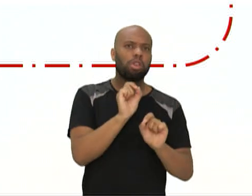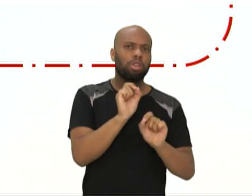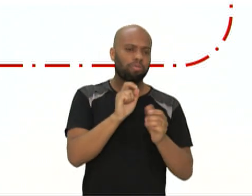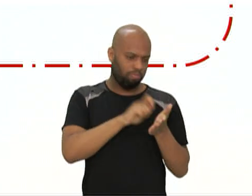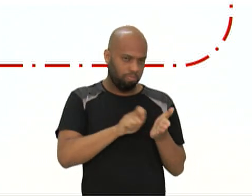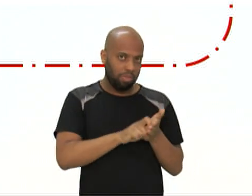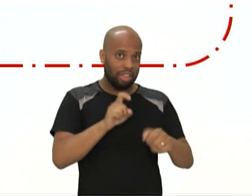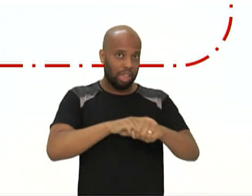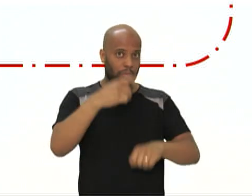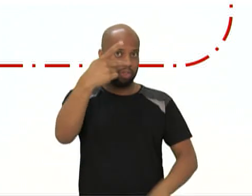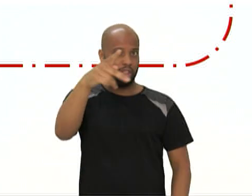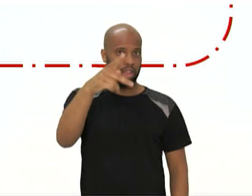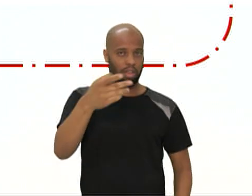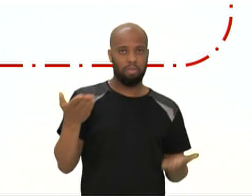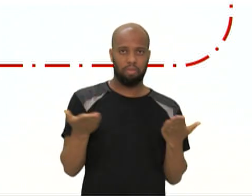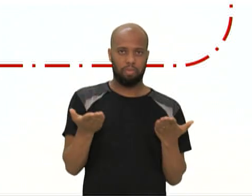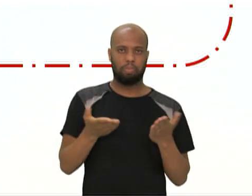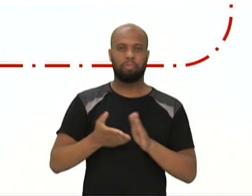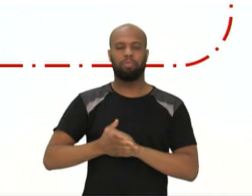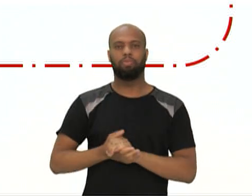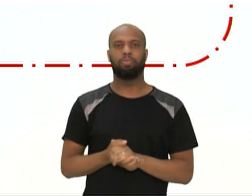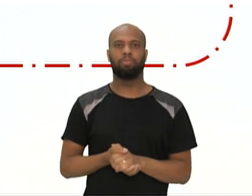aula? O tempo está na tela.